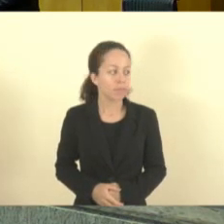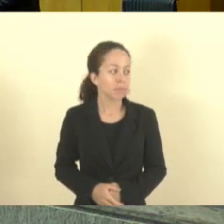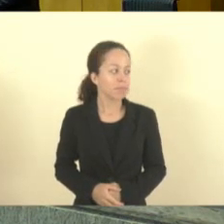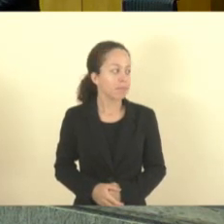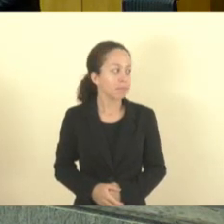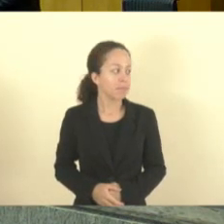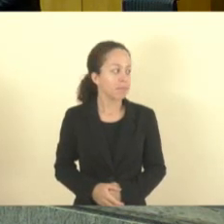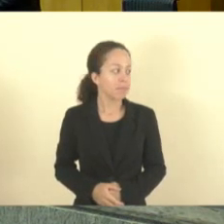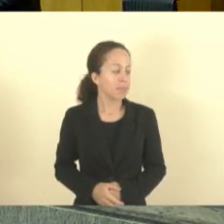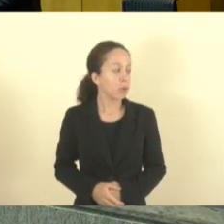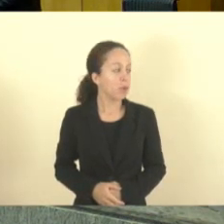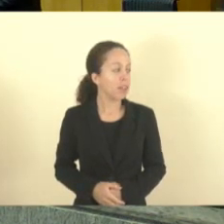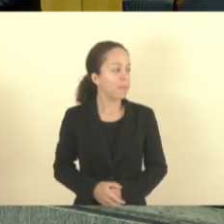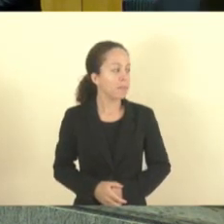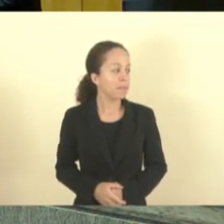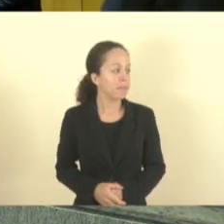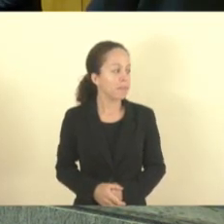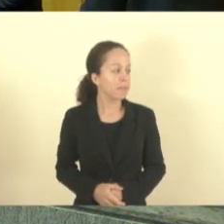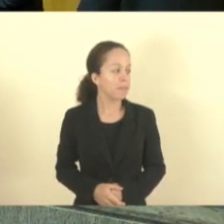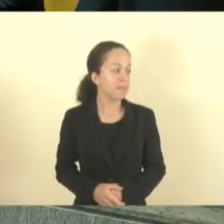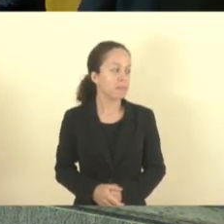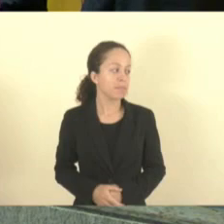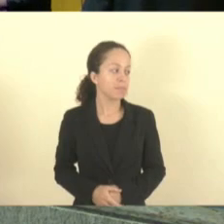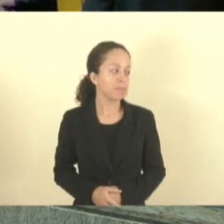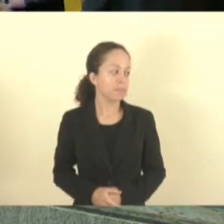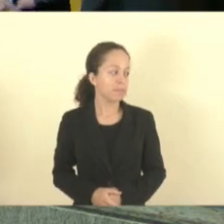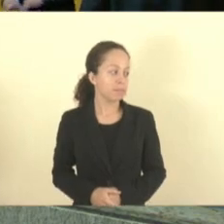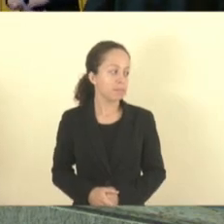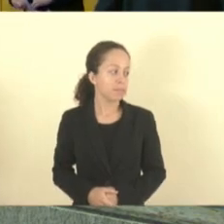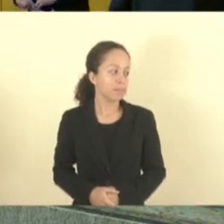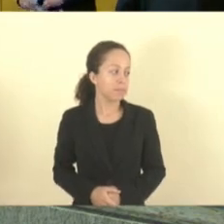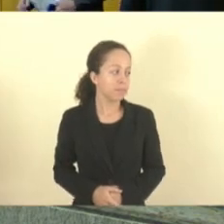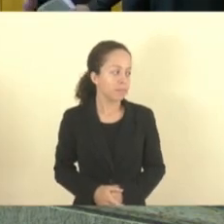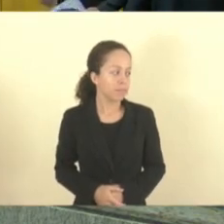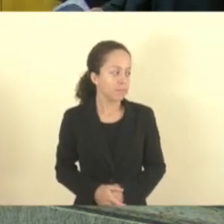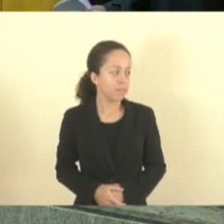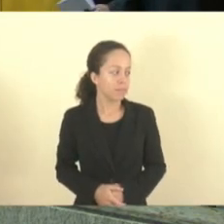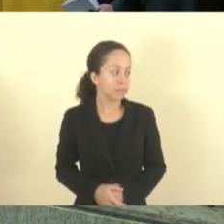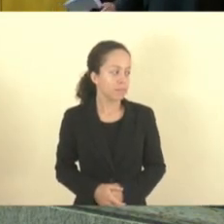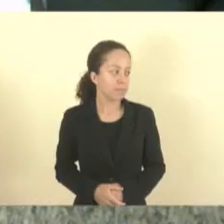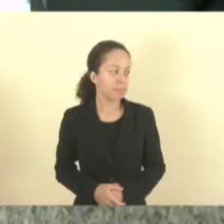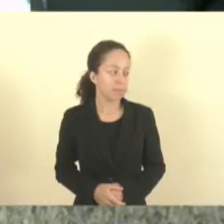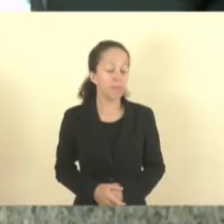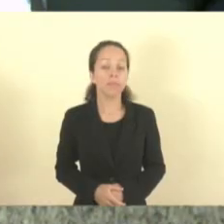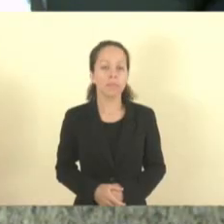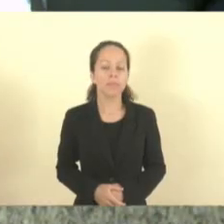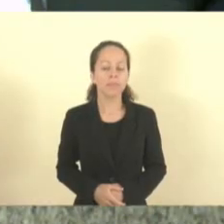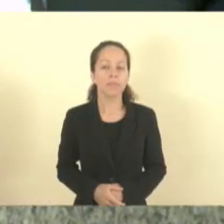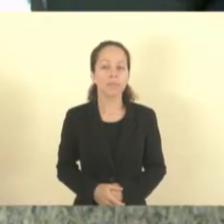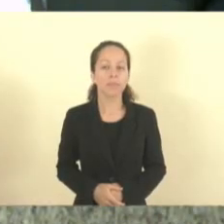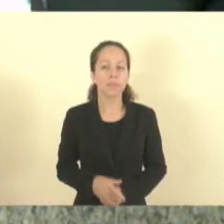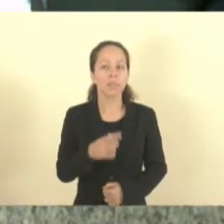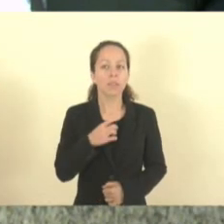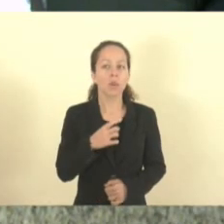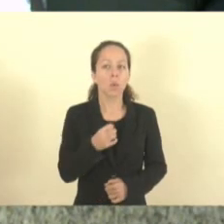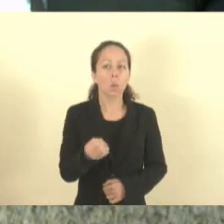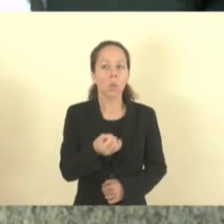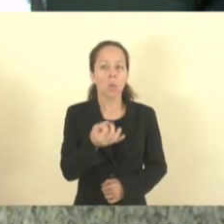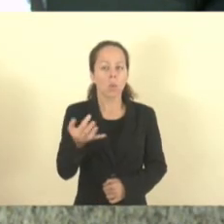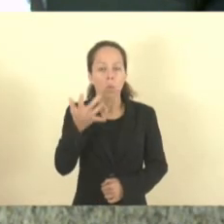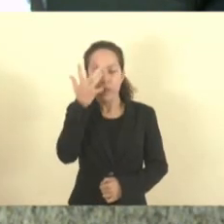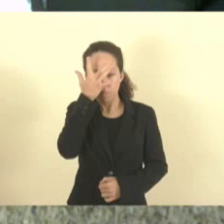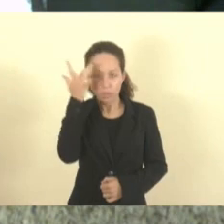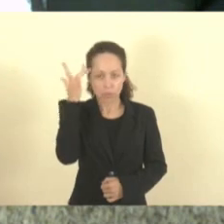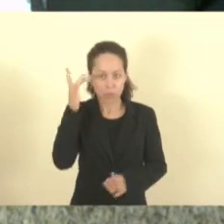Deputado Tiago, nós estamos com a Desportiva Ferroviária aqui. Se Vossa Excelência me permitir contar o quórum, logo depois que